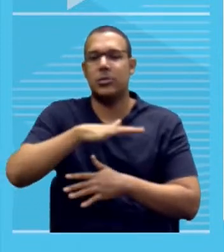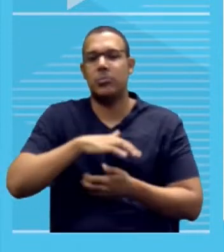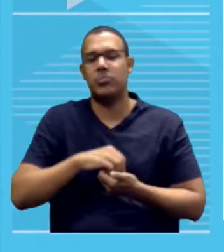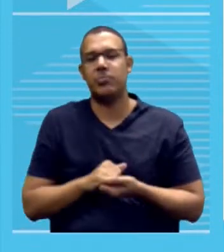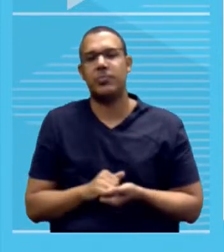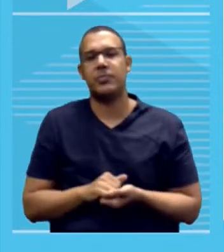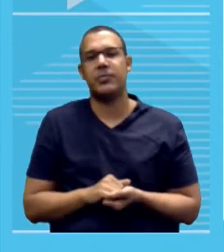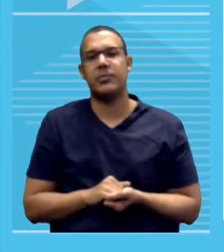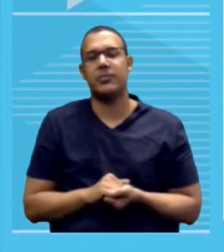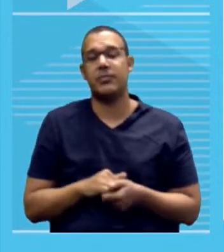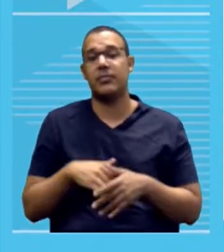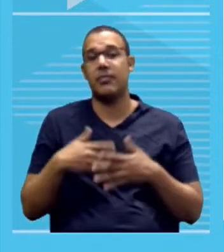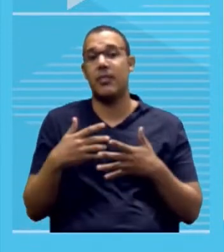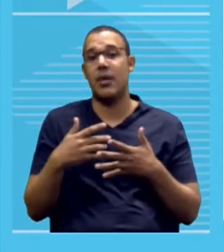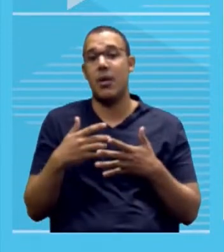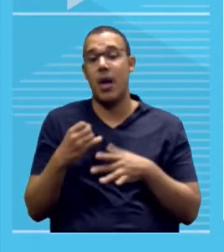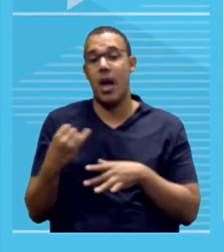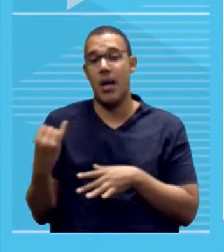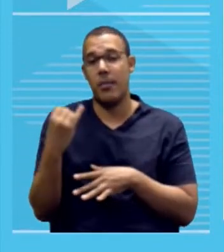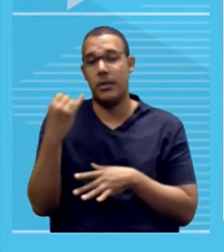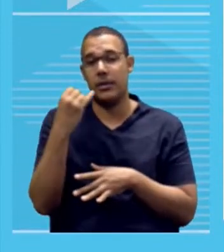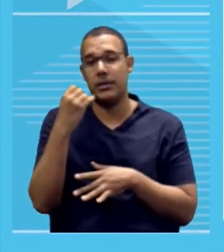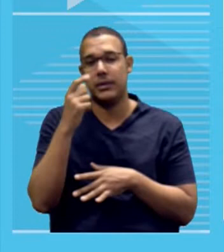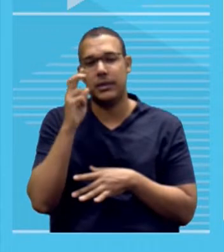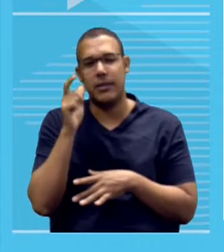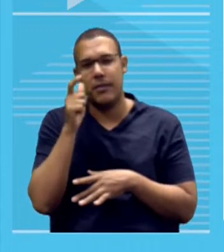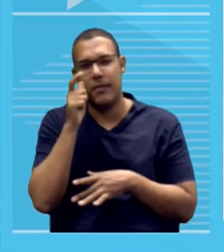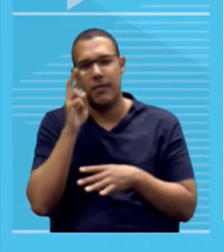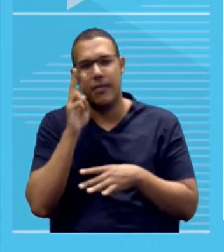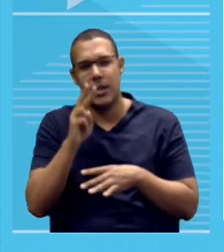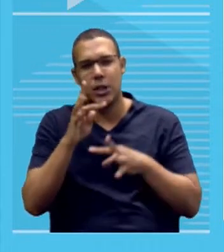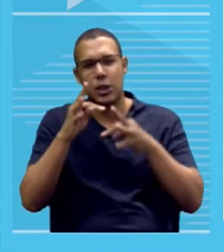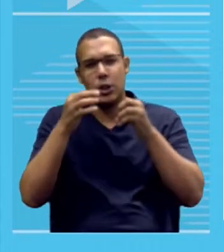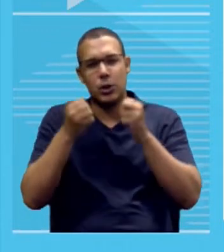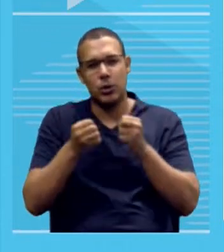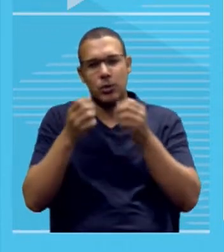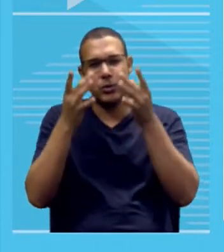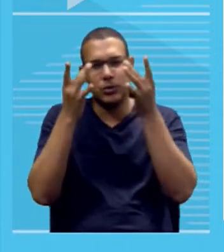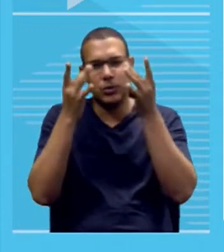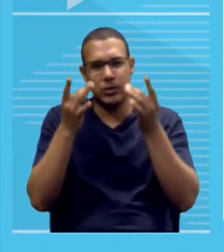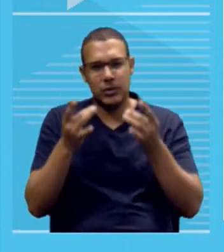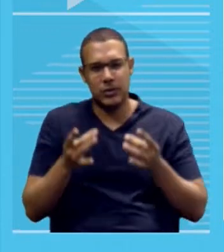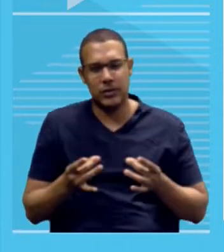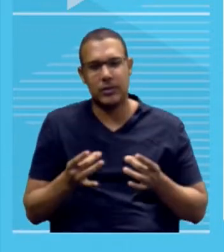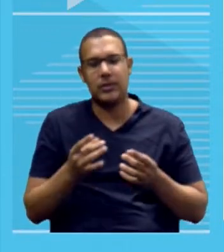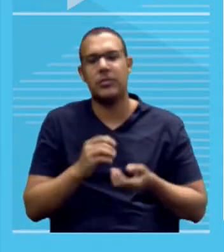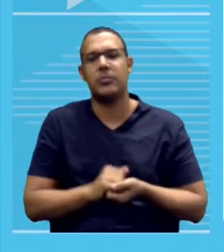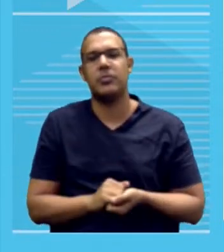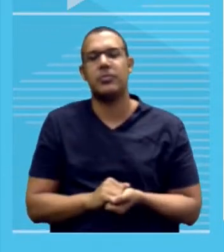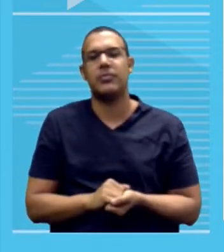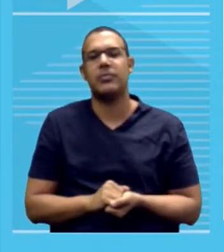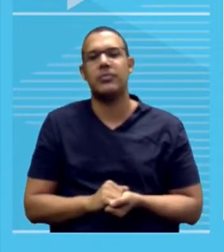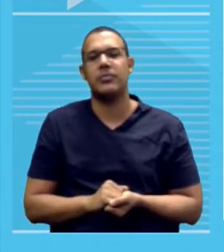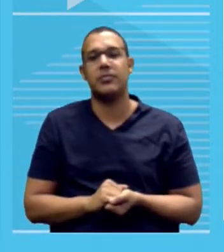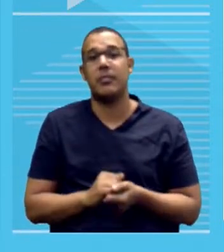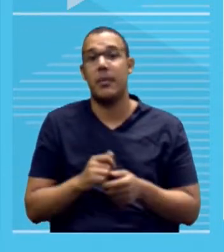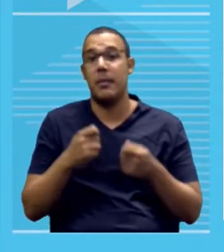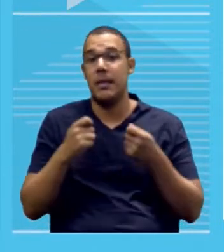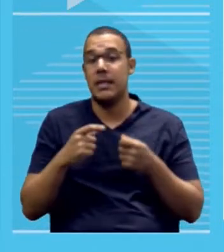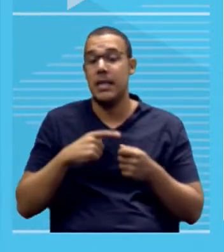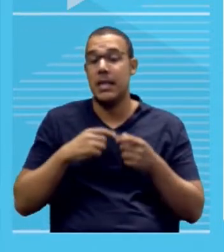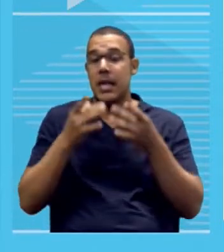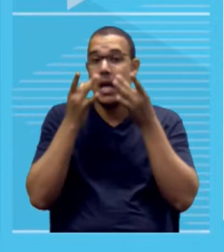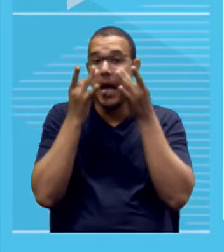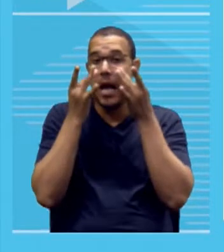importante demais que você Observe todos os detalhes não deixe passar nada não não deixe passar nada tá bom gente Observe